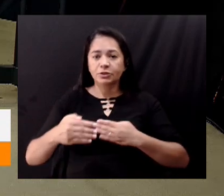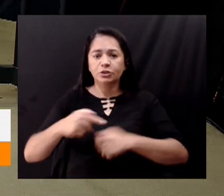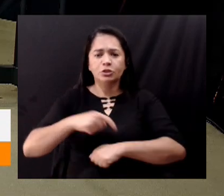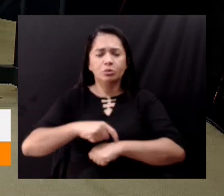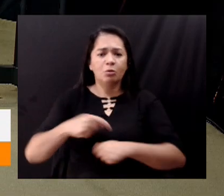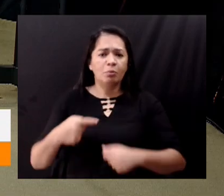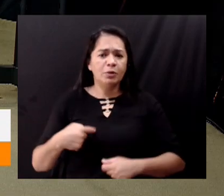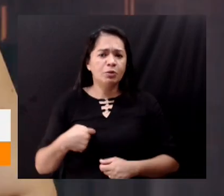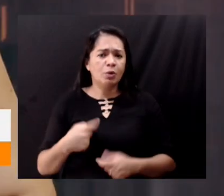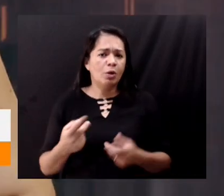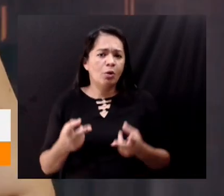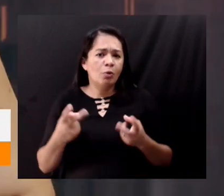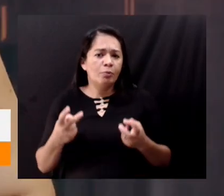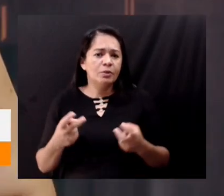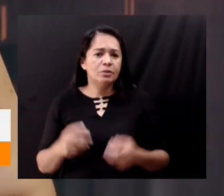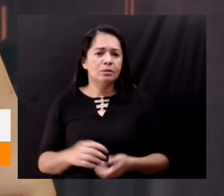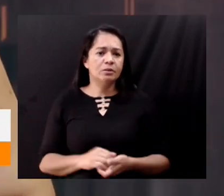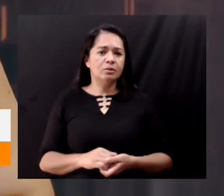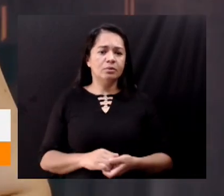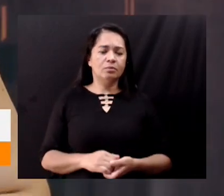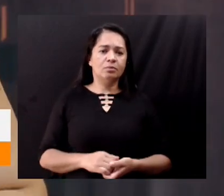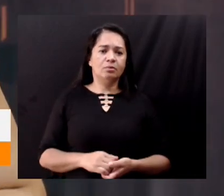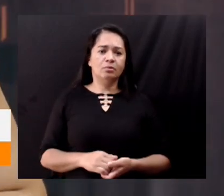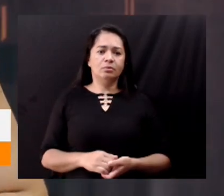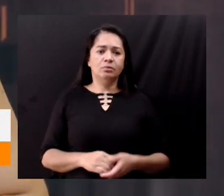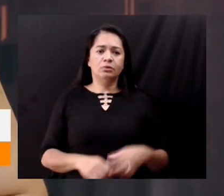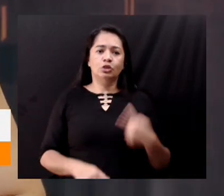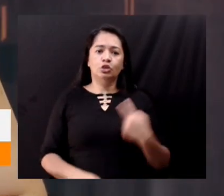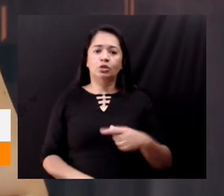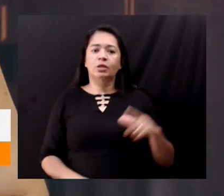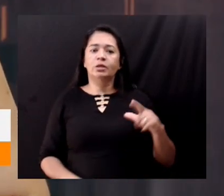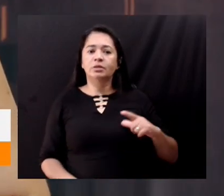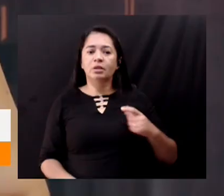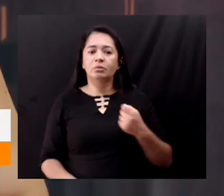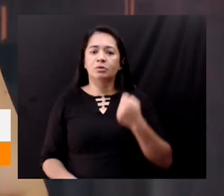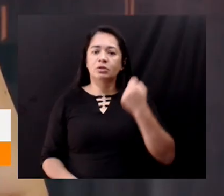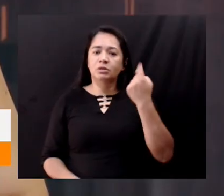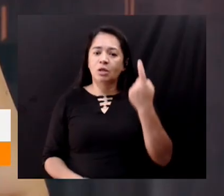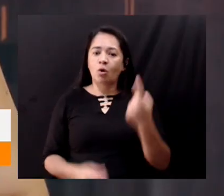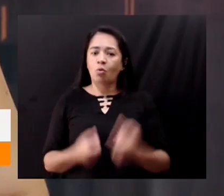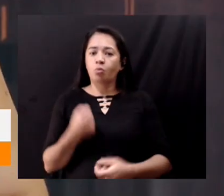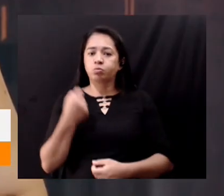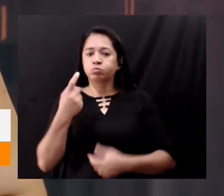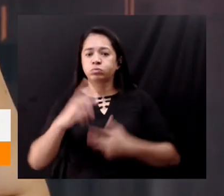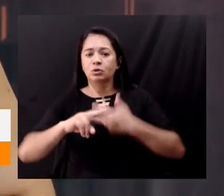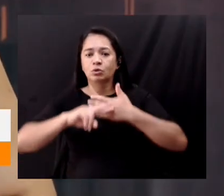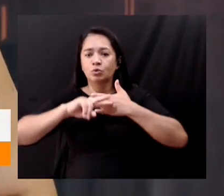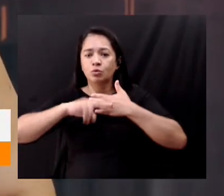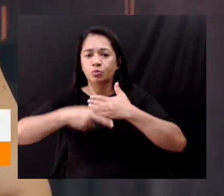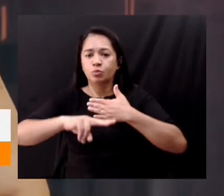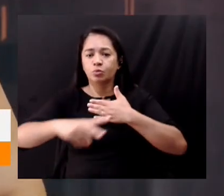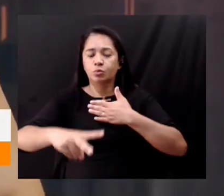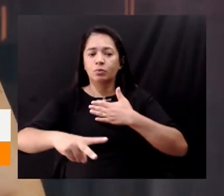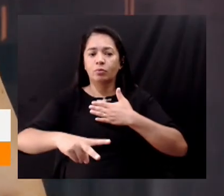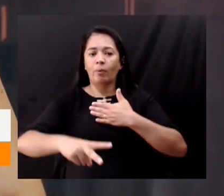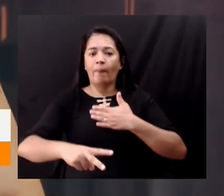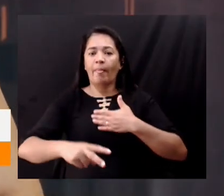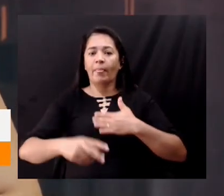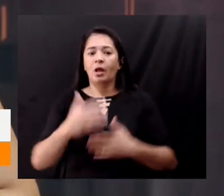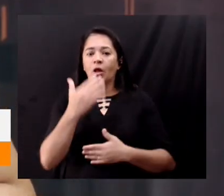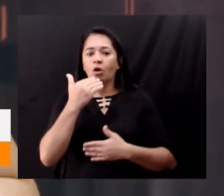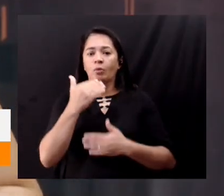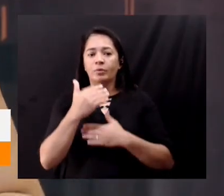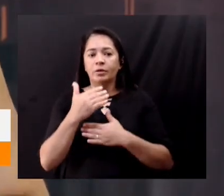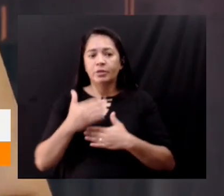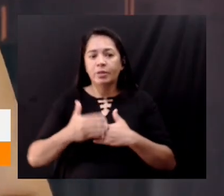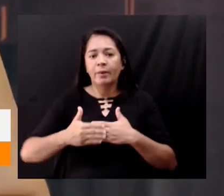identificar isso? Sim. Então a gente tem algumas consequências, né. Então, o alimento ele parte do prazer quando é aquela coisa